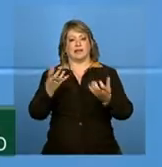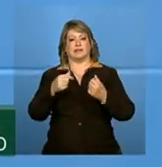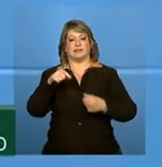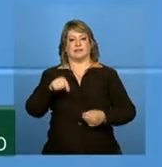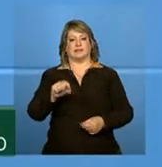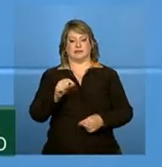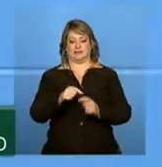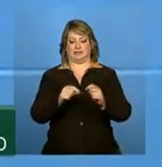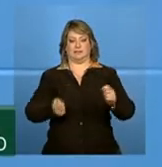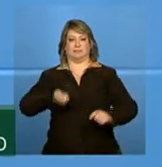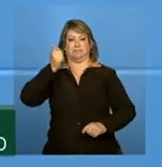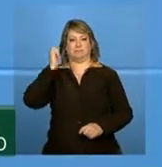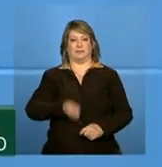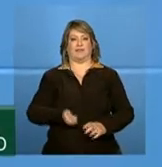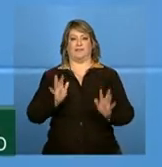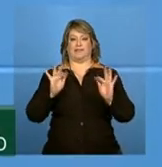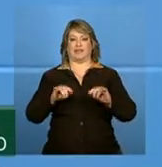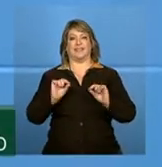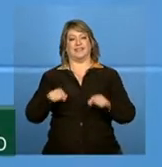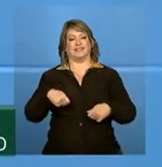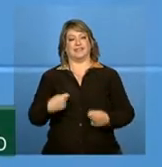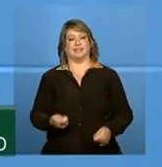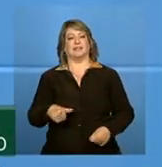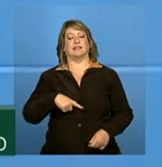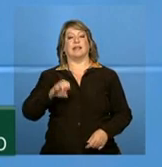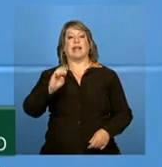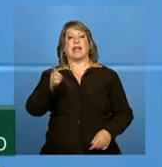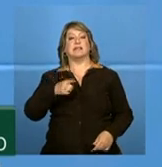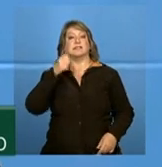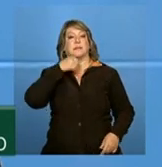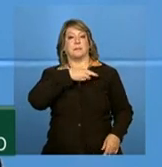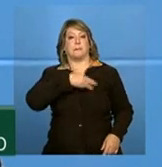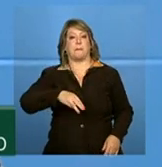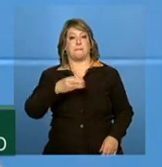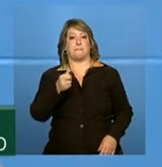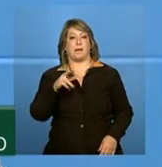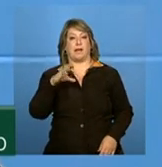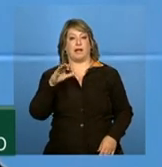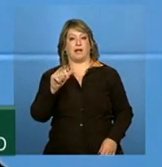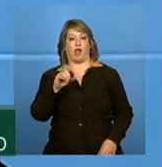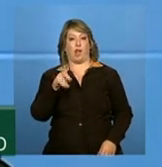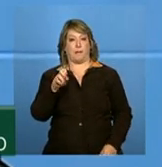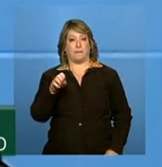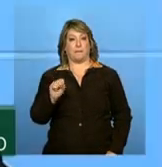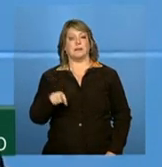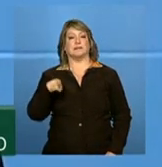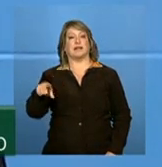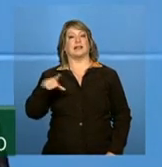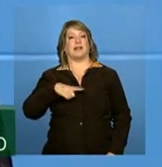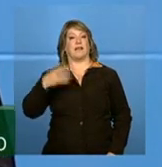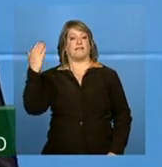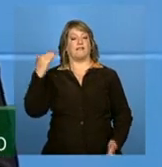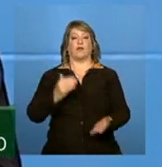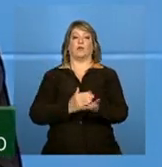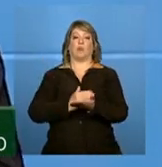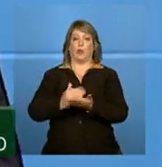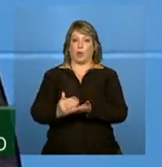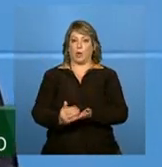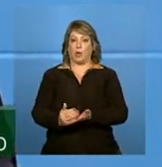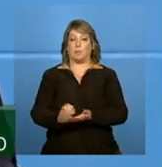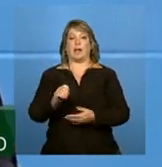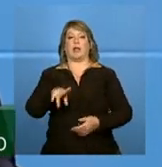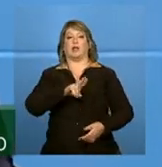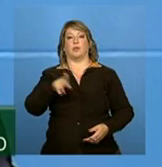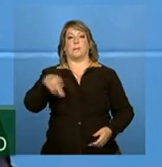martelinho. Está aqui presente entre nós a nossa ex-ministra Márcia Lopes, que teve a iniciativa, em nome